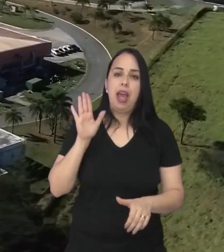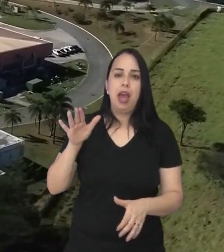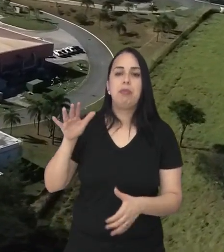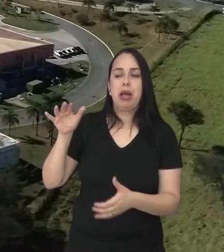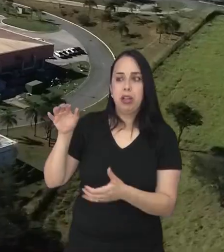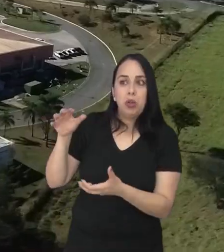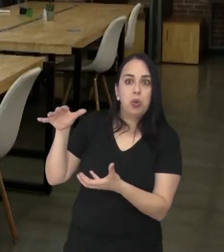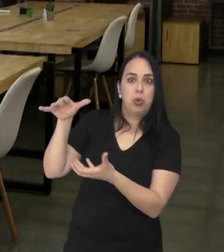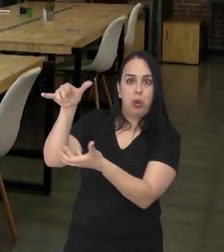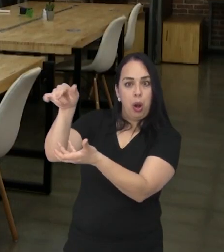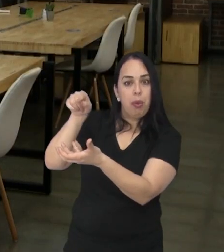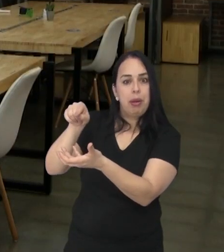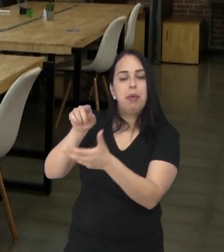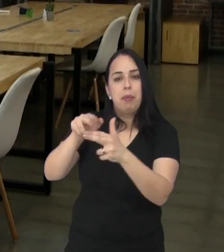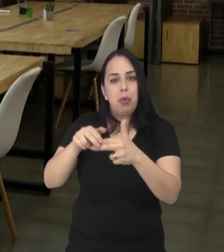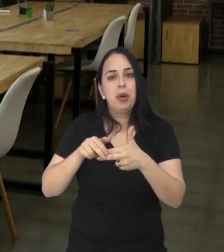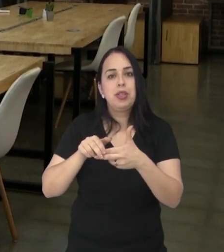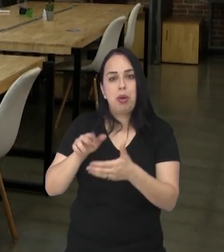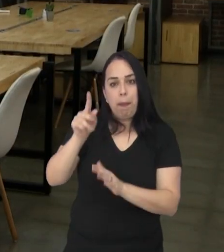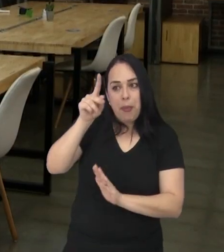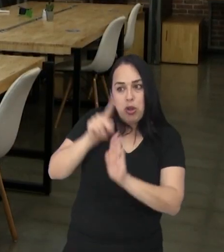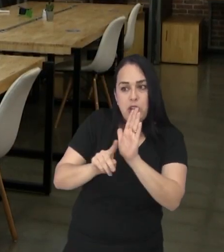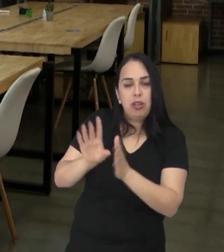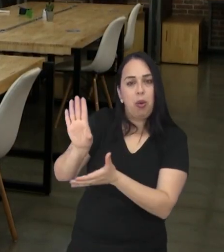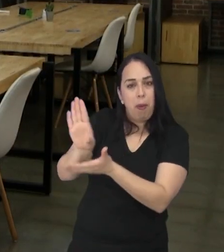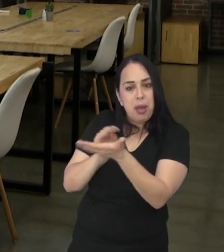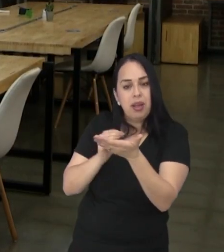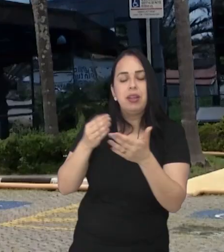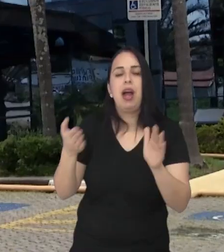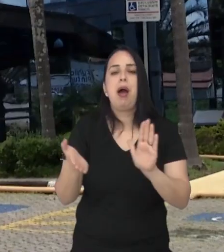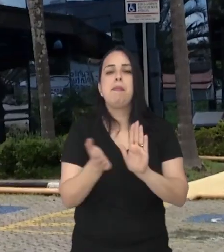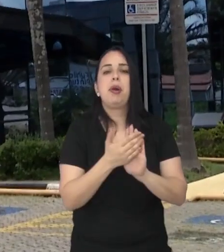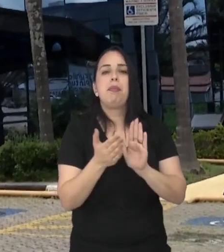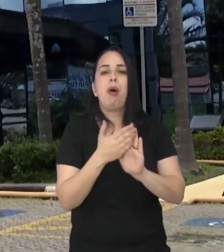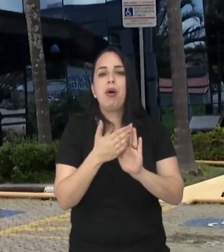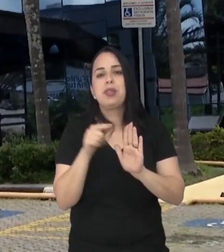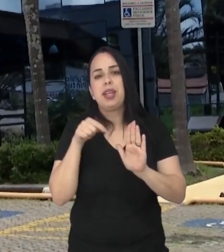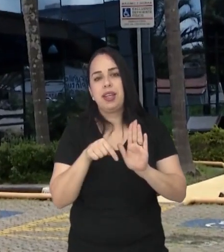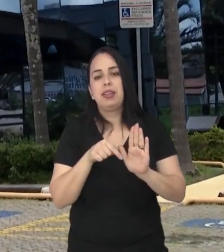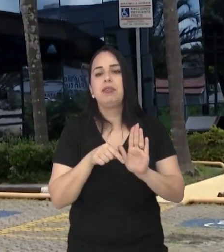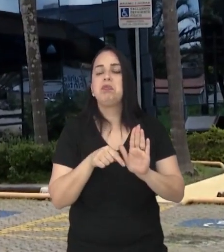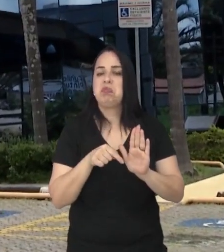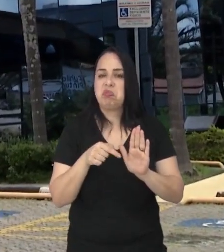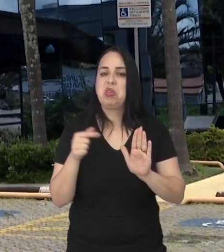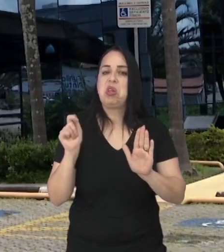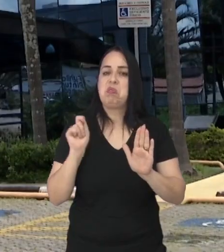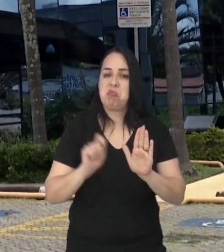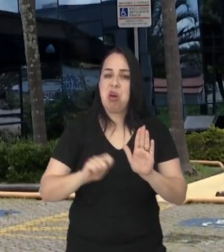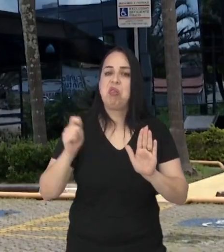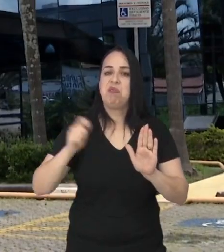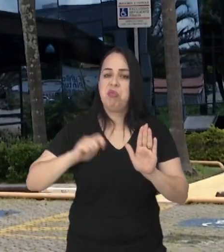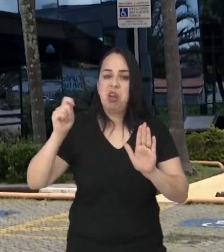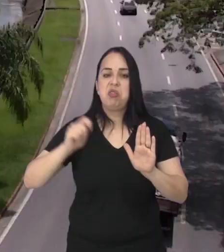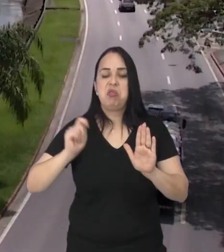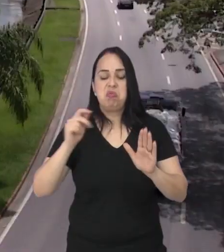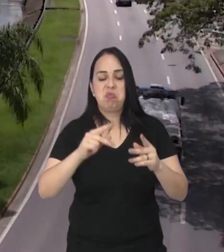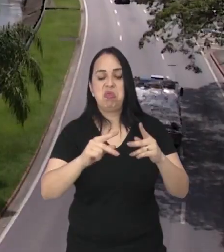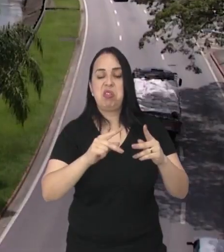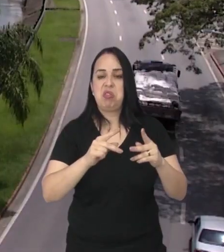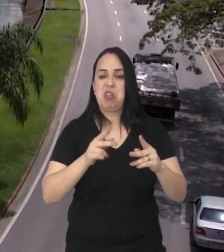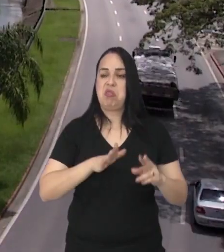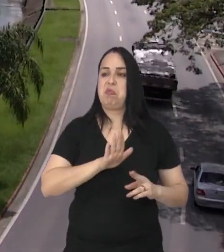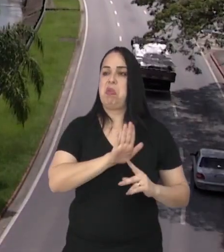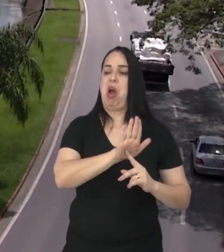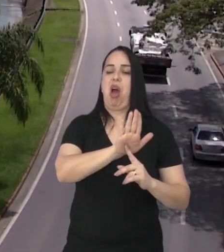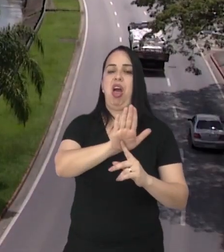tendência global e o Janela Única é exemplo disso. Proposta que, segundo a Câmara, tem potencial para ampliar